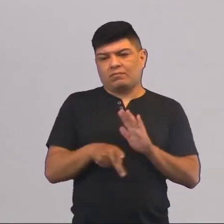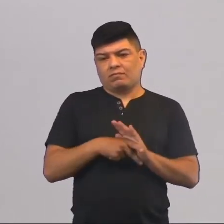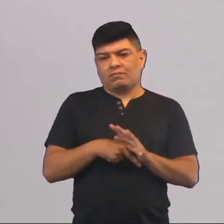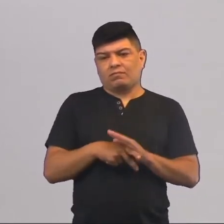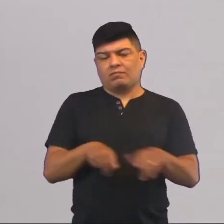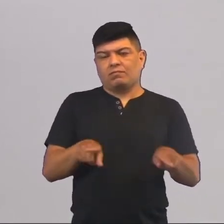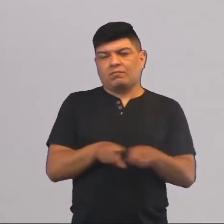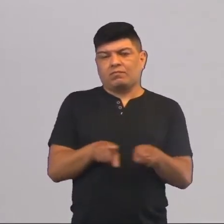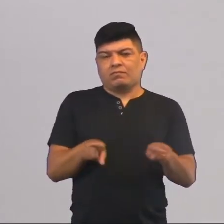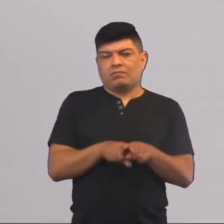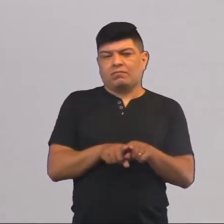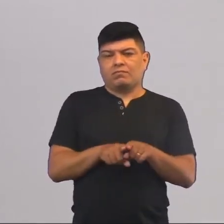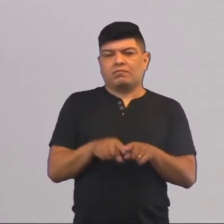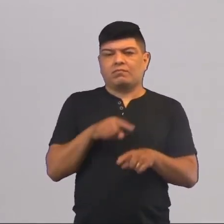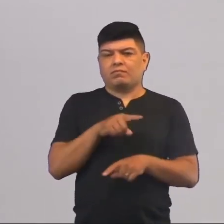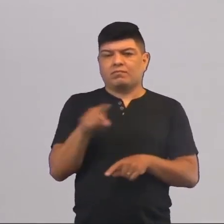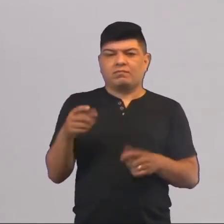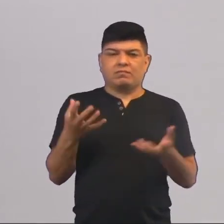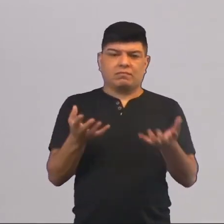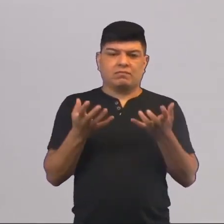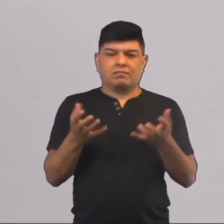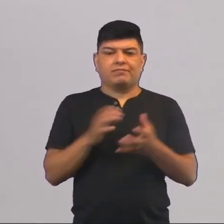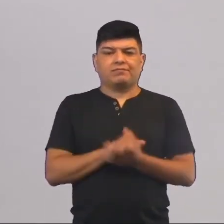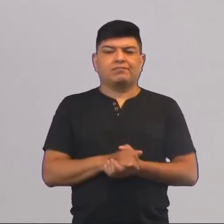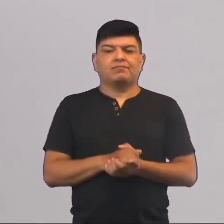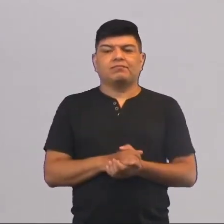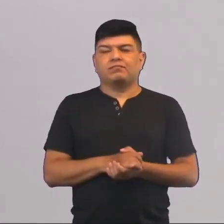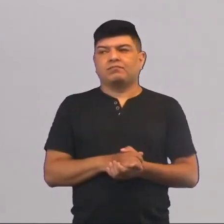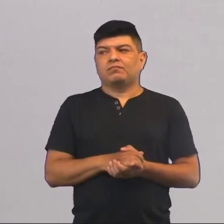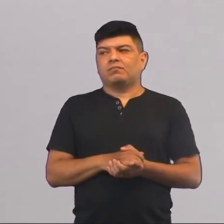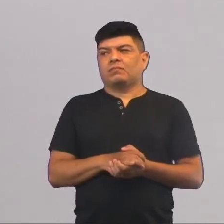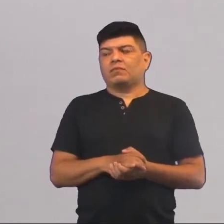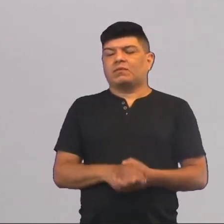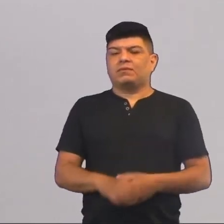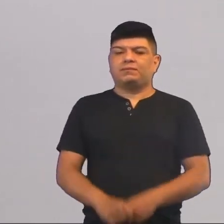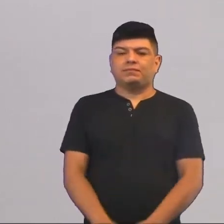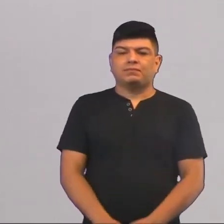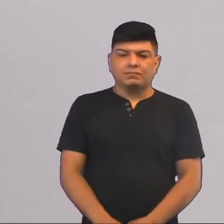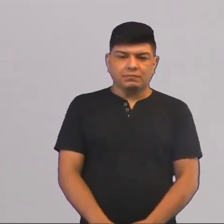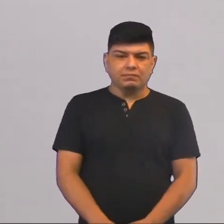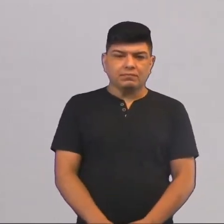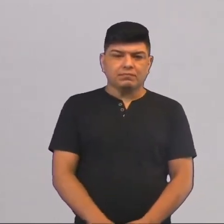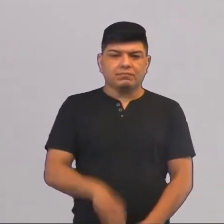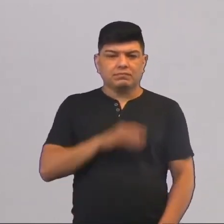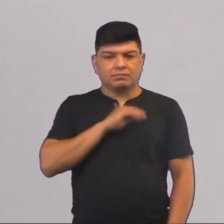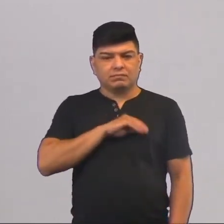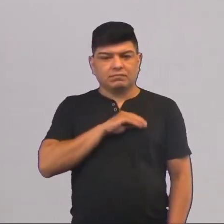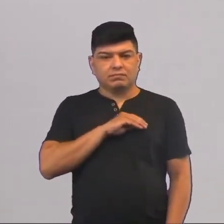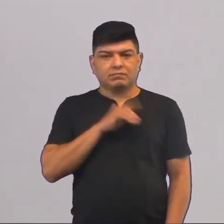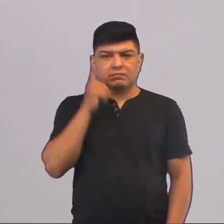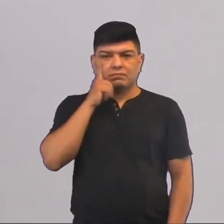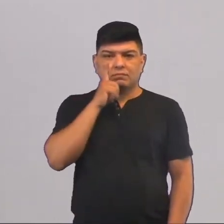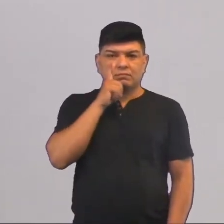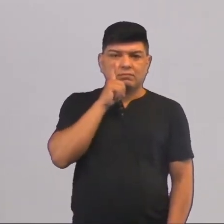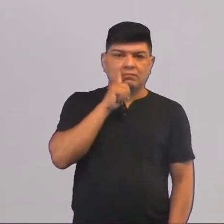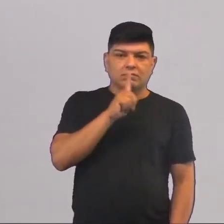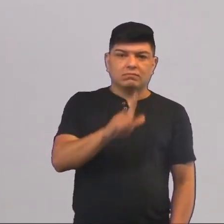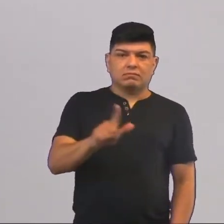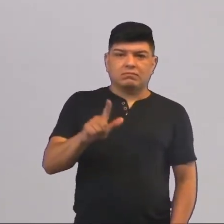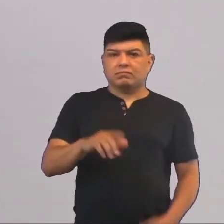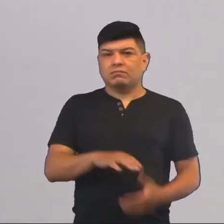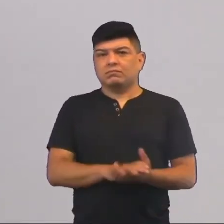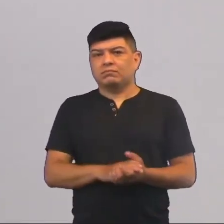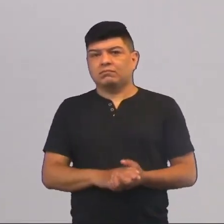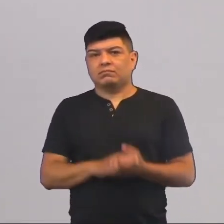existência e além da sua existência, você quer produzir, né, a sua renda para você ganhar, né,